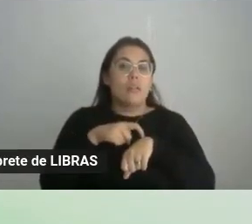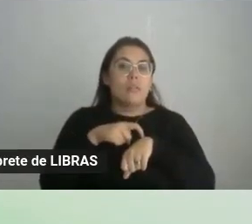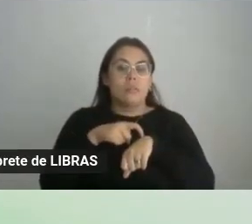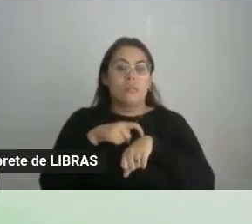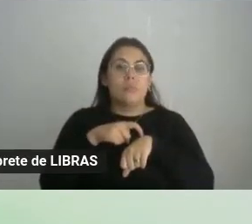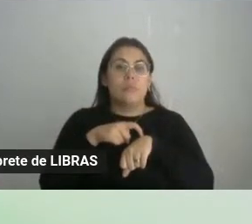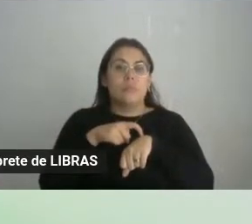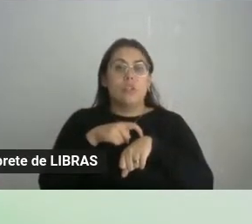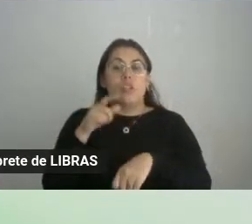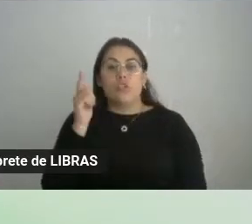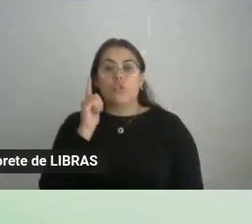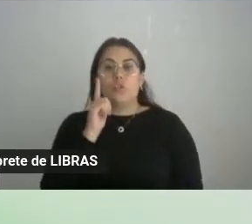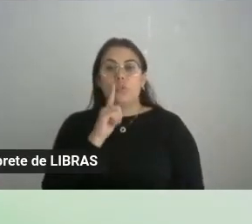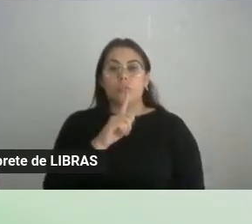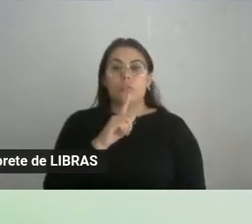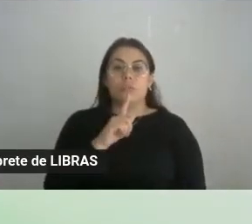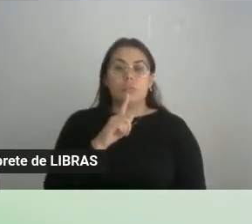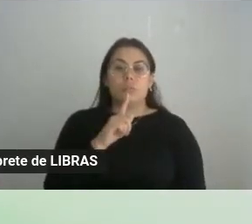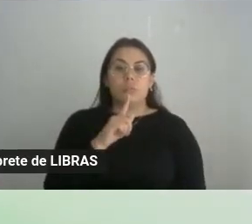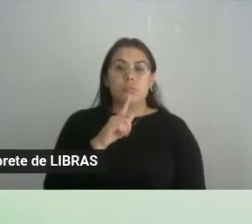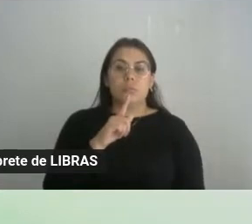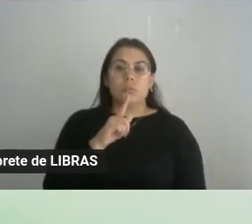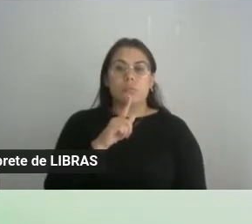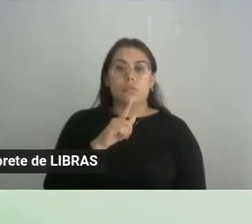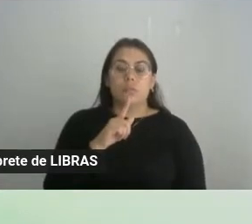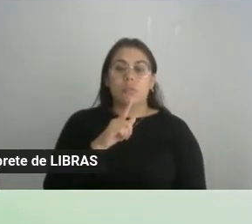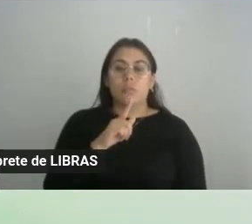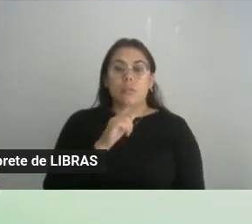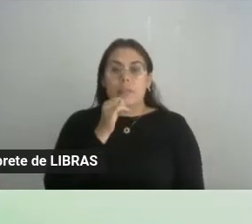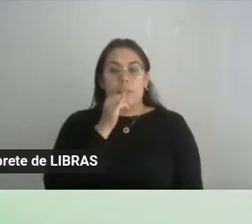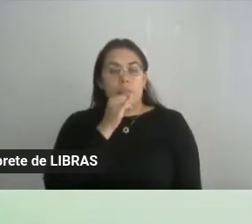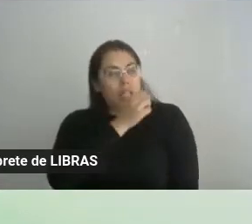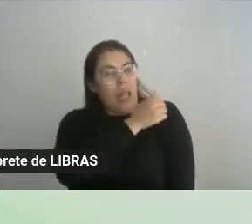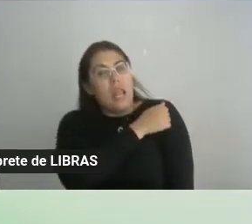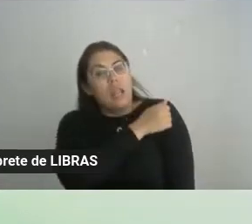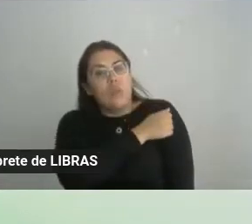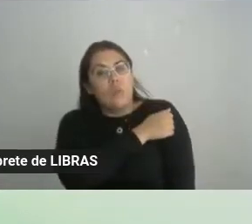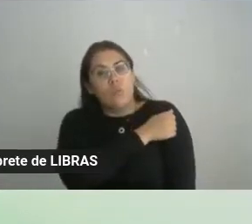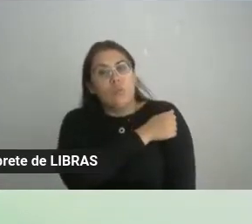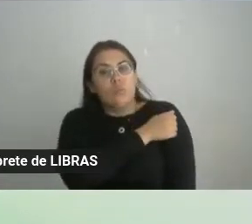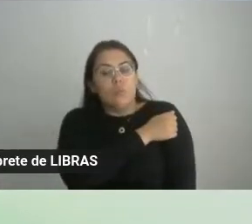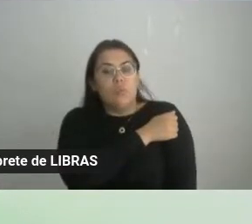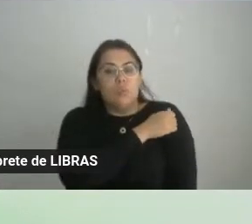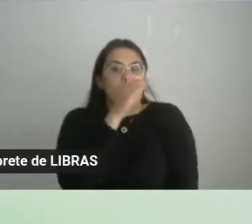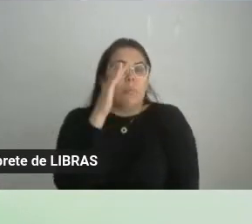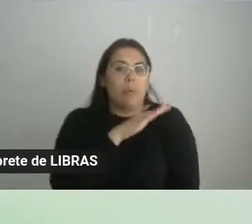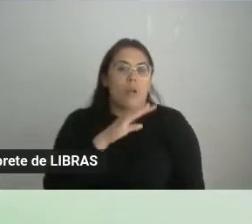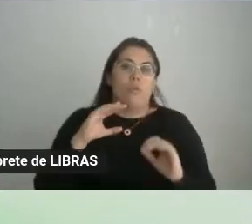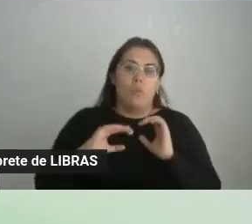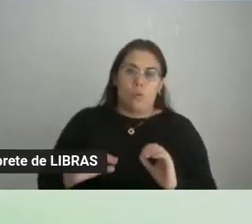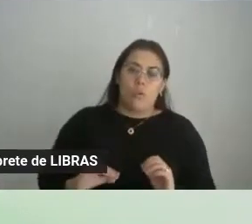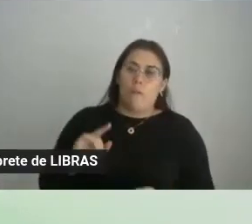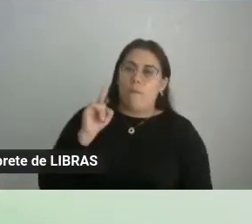gente conseguiu trazer, sem citar que o aluno tal ou a aluna tal está com determinado comportamento, então, você